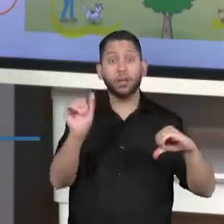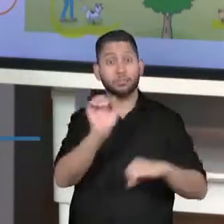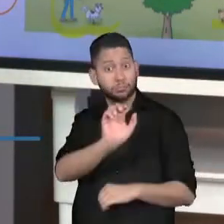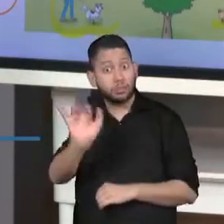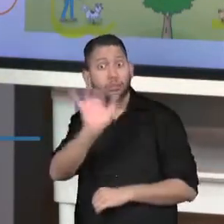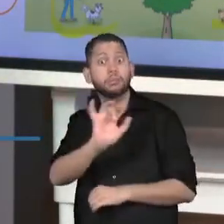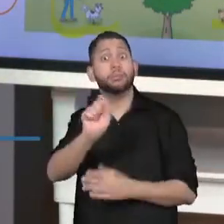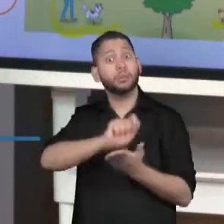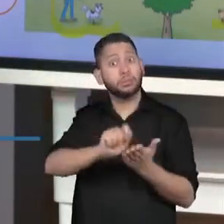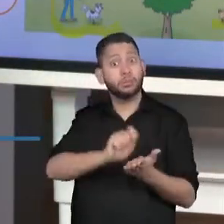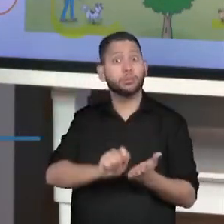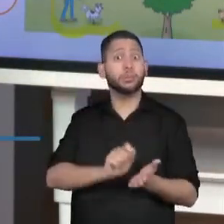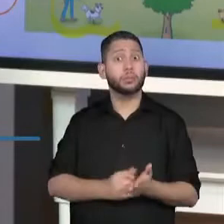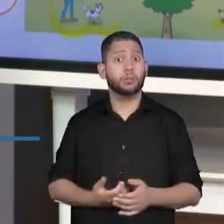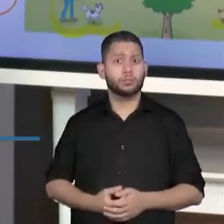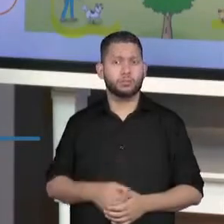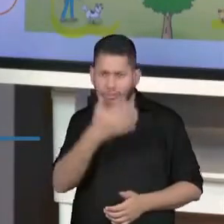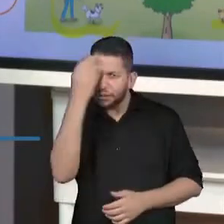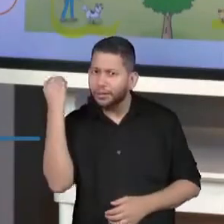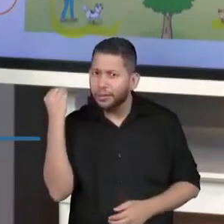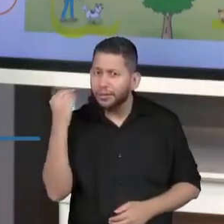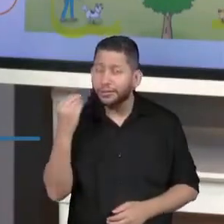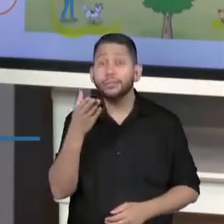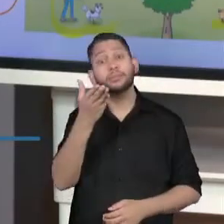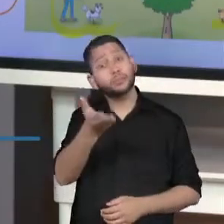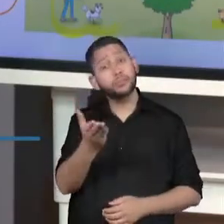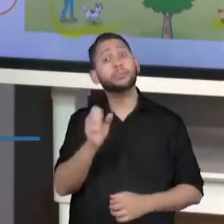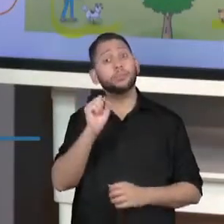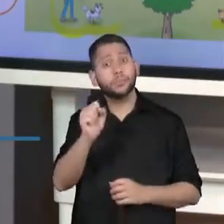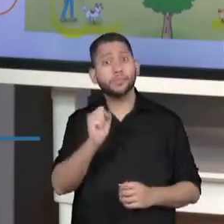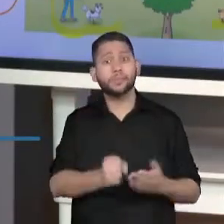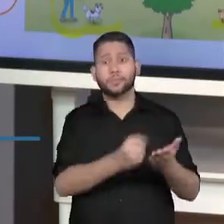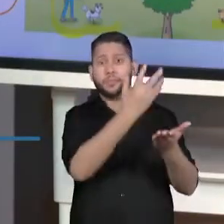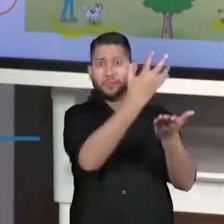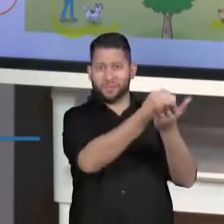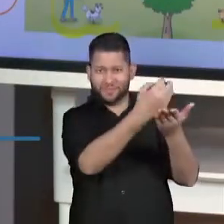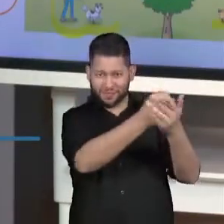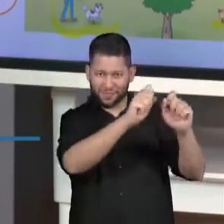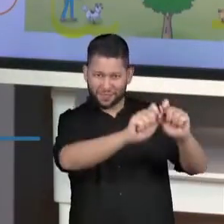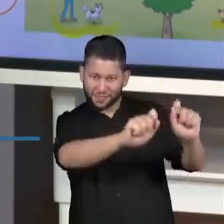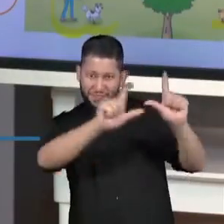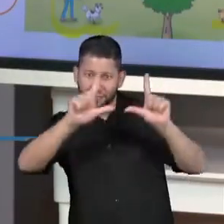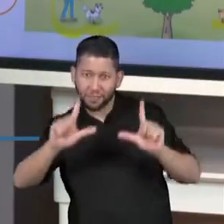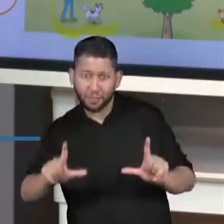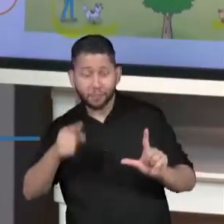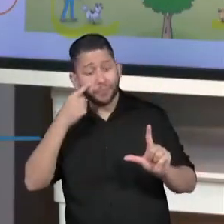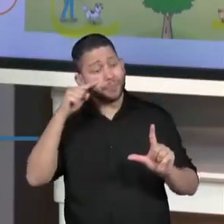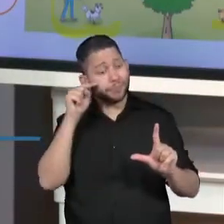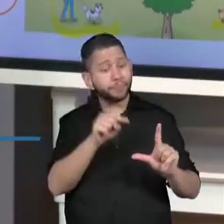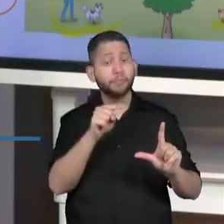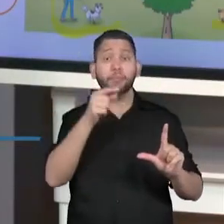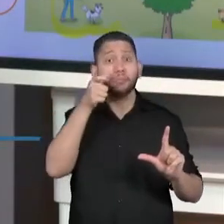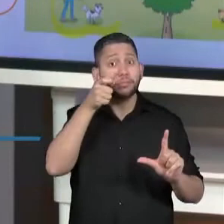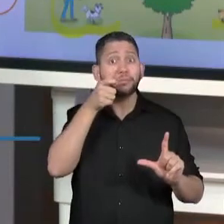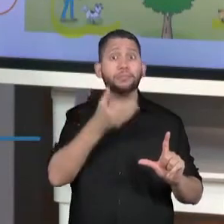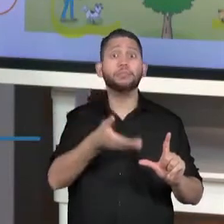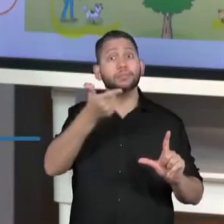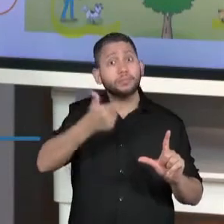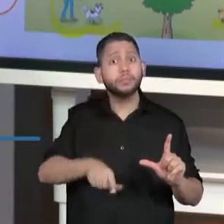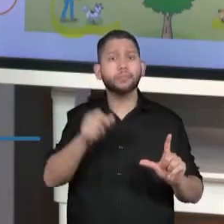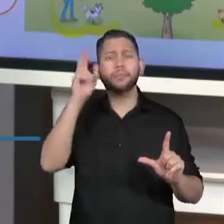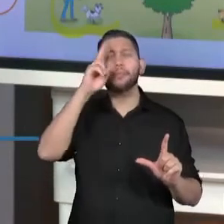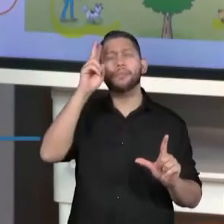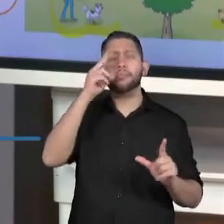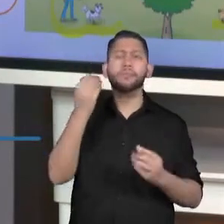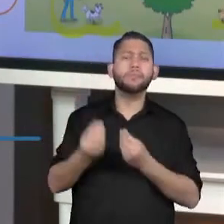aula sobre numbers. O nome dela é Let's Count, né? Vamos contar, ok? Então, vai lá e acha essa aula no repositório